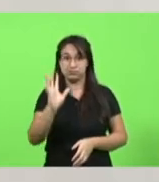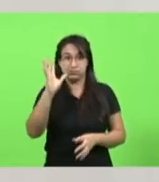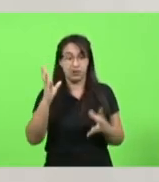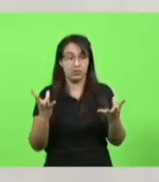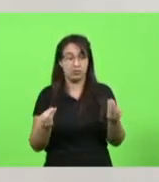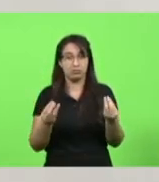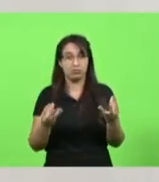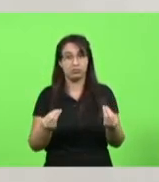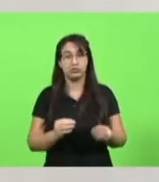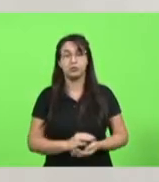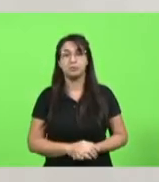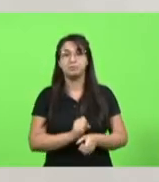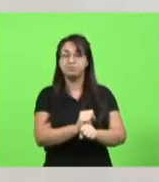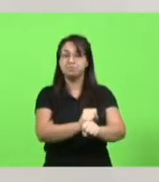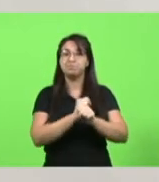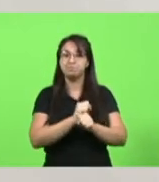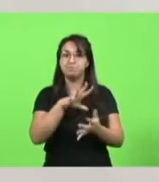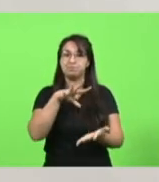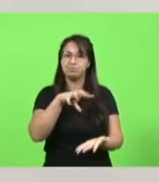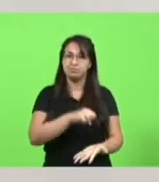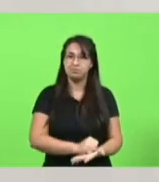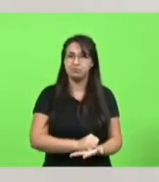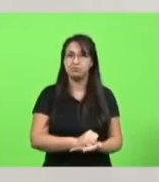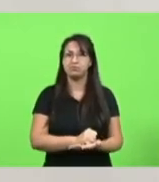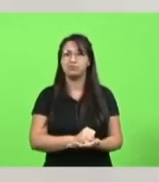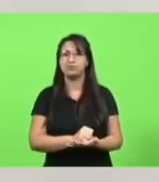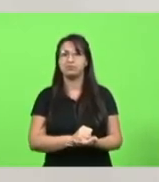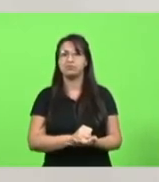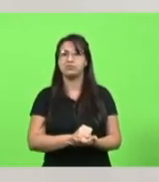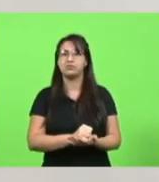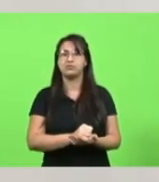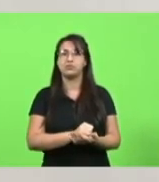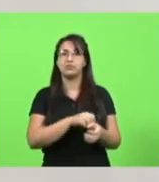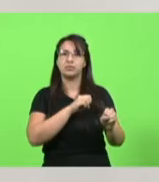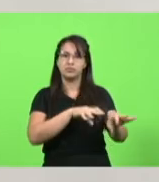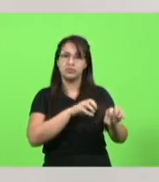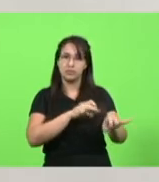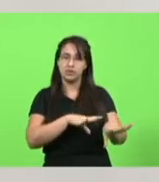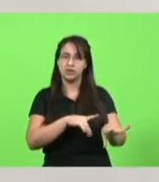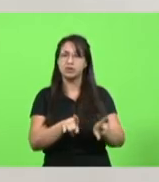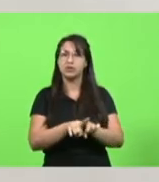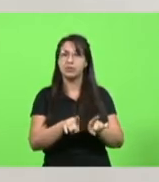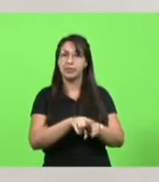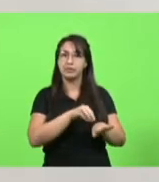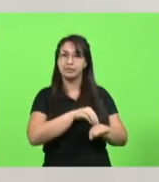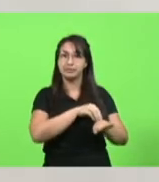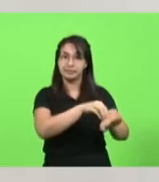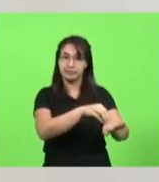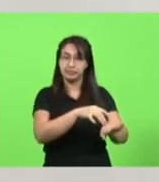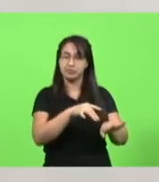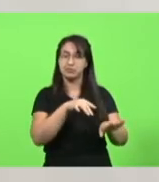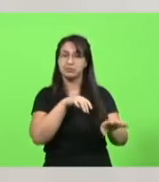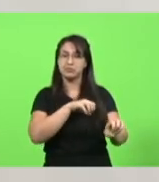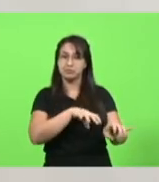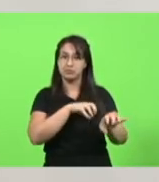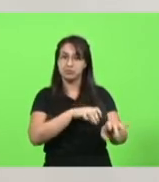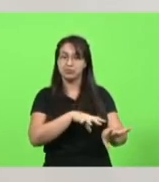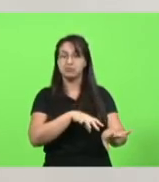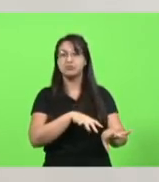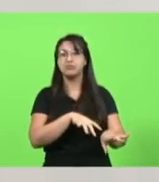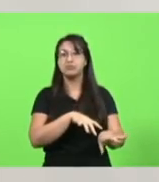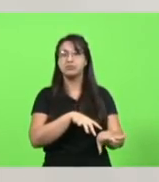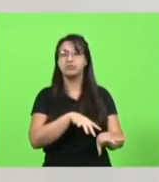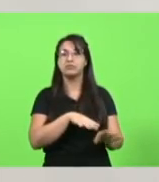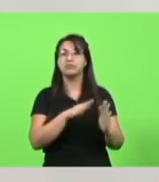a suspensão de contratos de ensino do transporte escolar, e como se não bastasse tais reflexões, a pandemia provocou